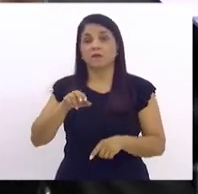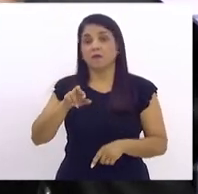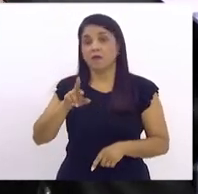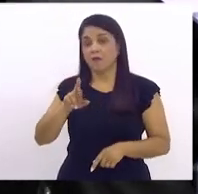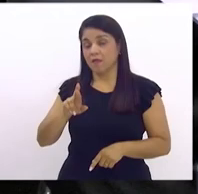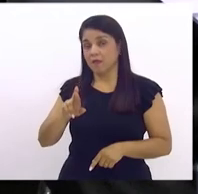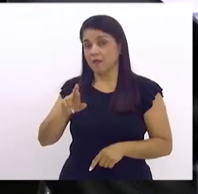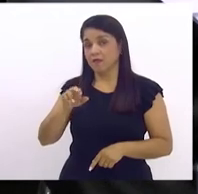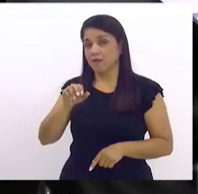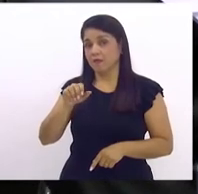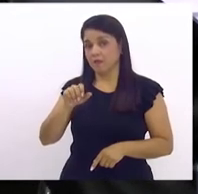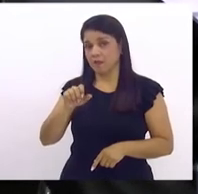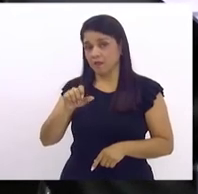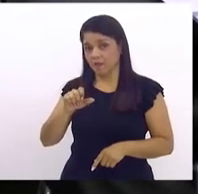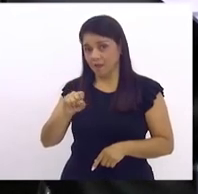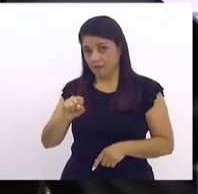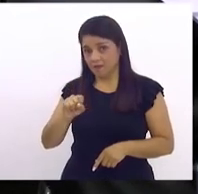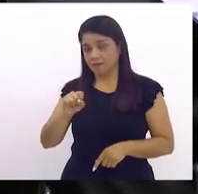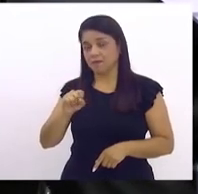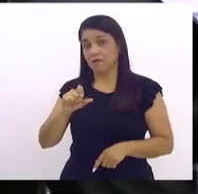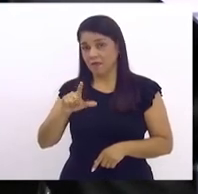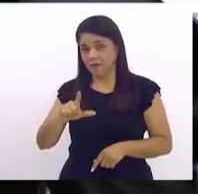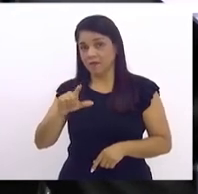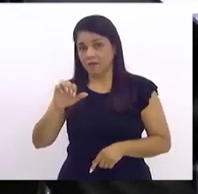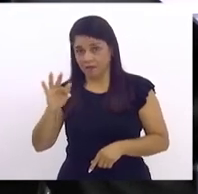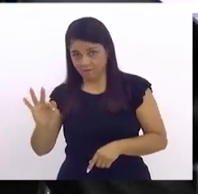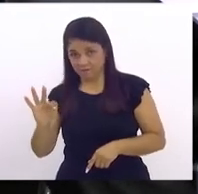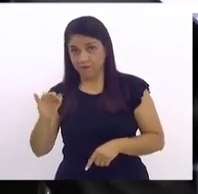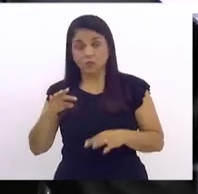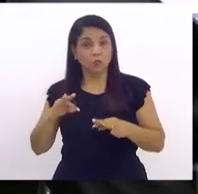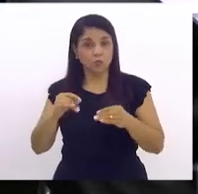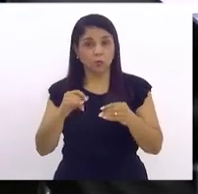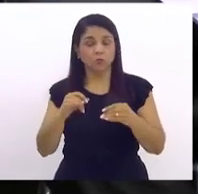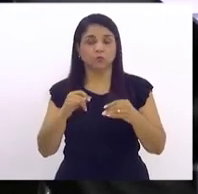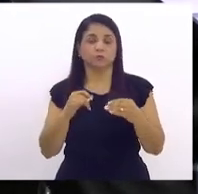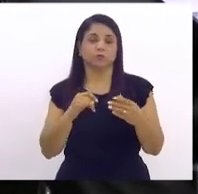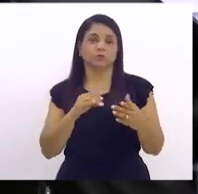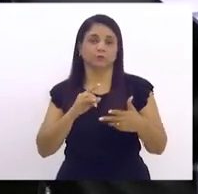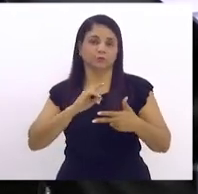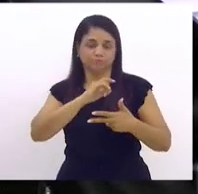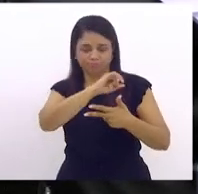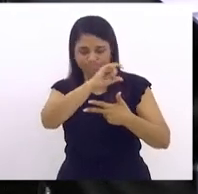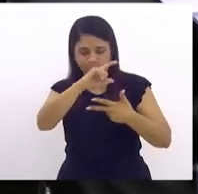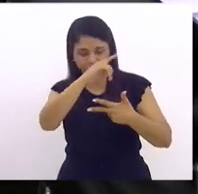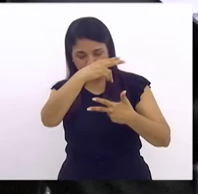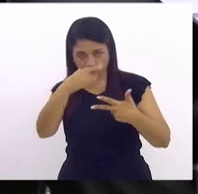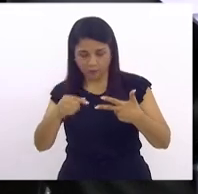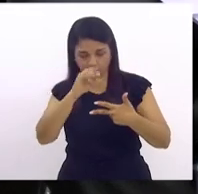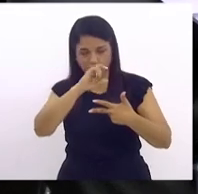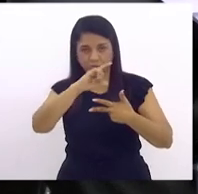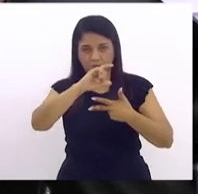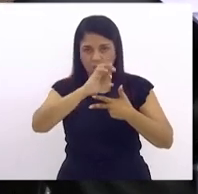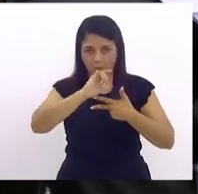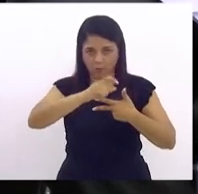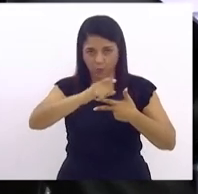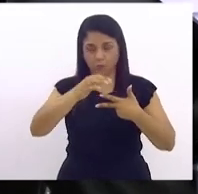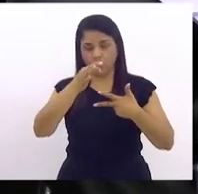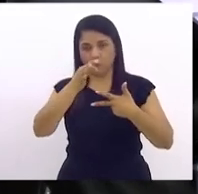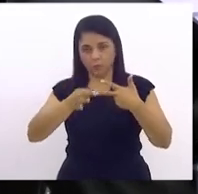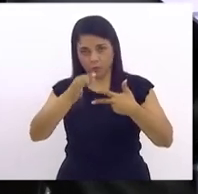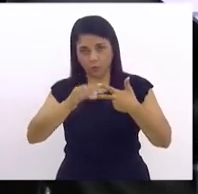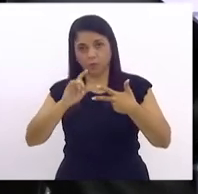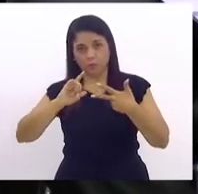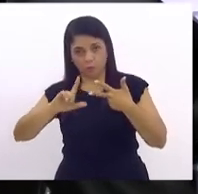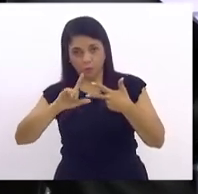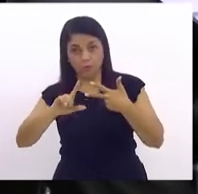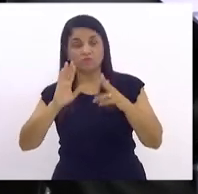LRF, é que todos os poderes já atingiram seus limites na relação de despesa de pessoal, receita